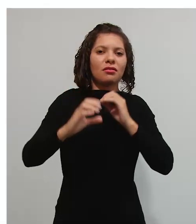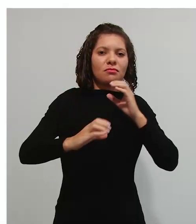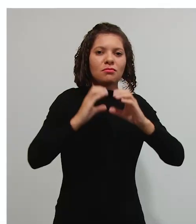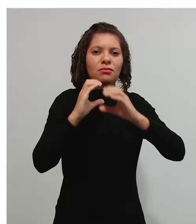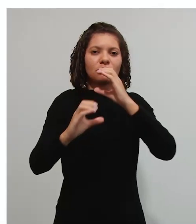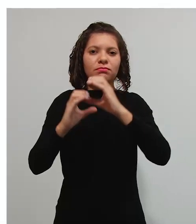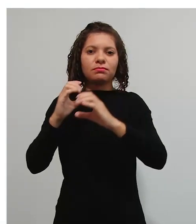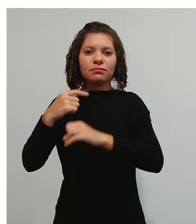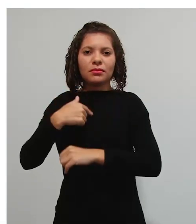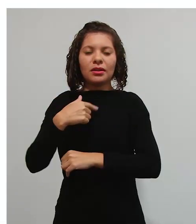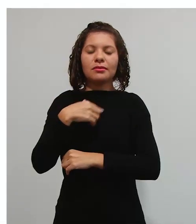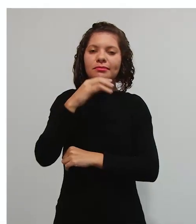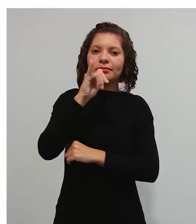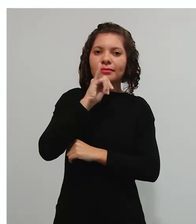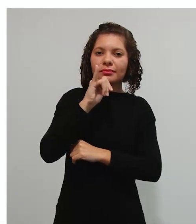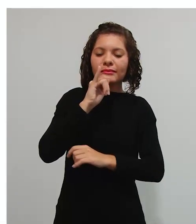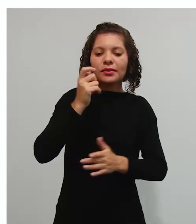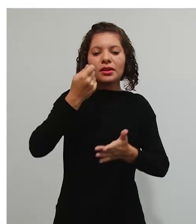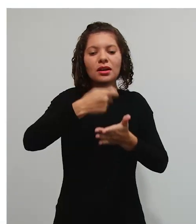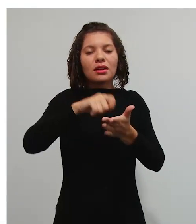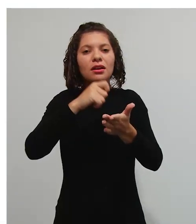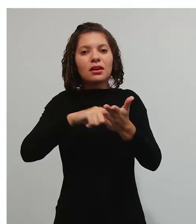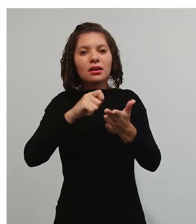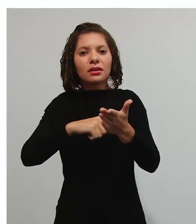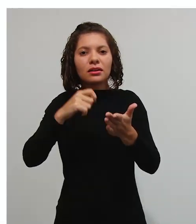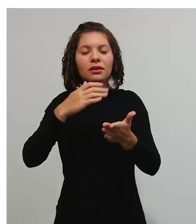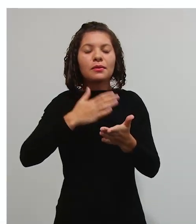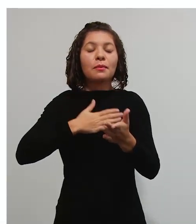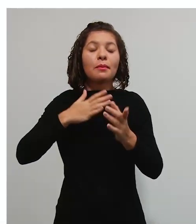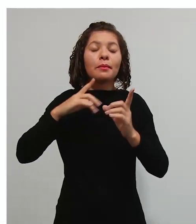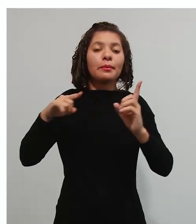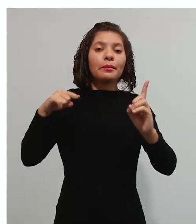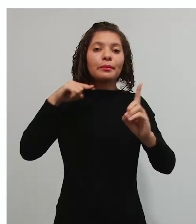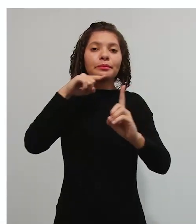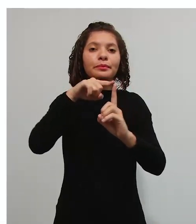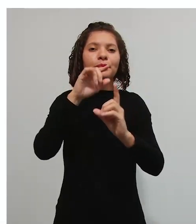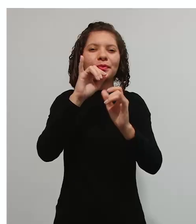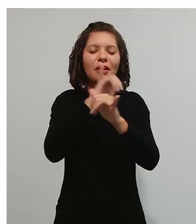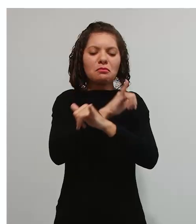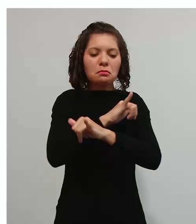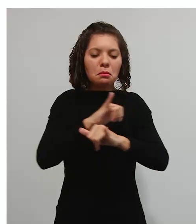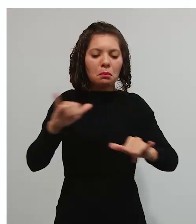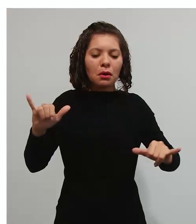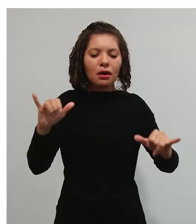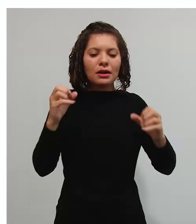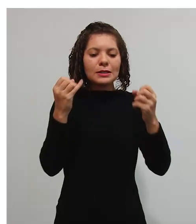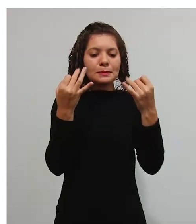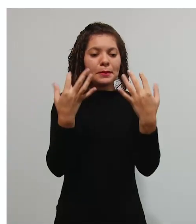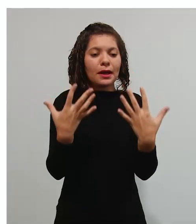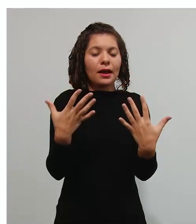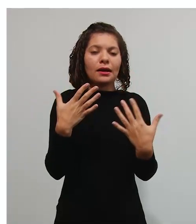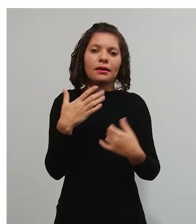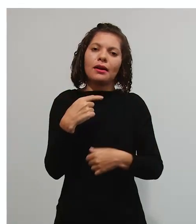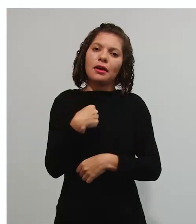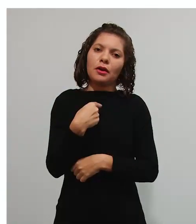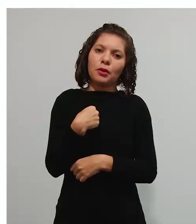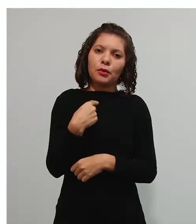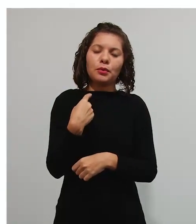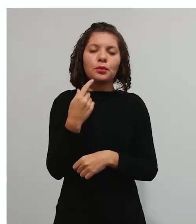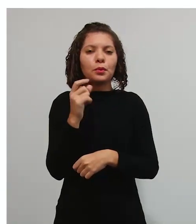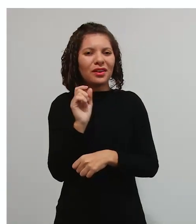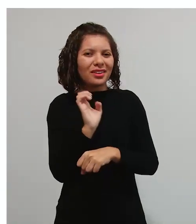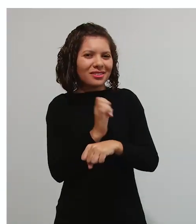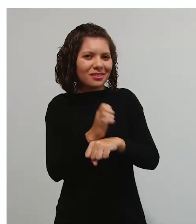eu estou escrevendo um texto, por exemplo, o meu objetivo é relatar. Eu estou fazendo estágio e